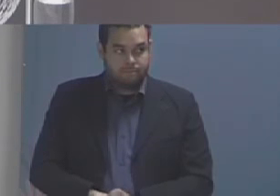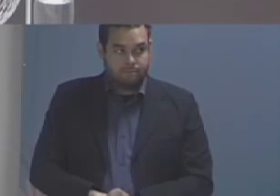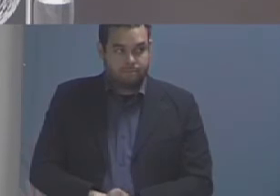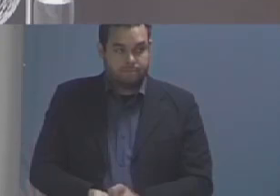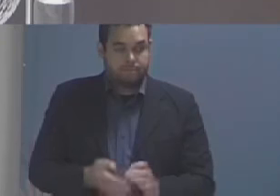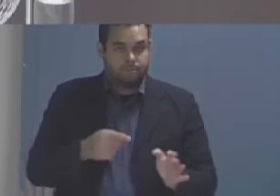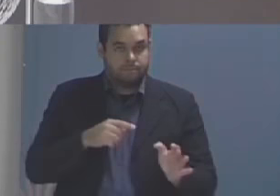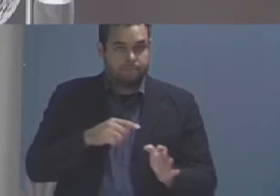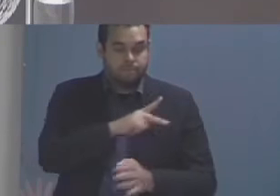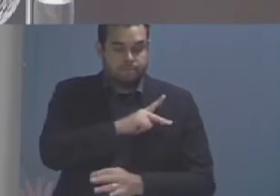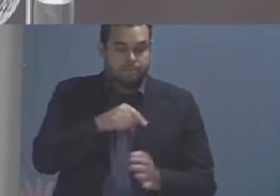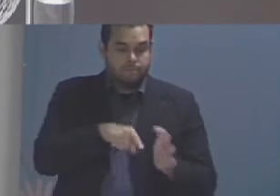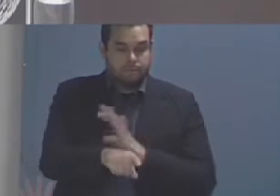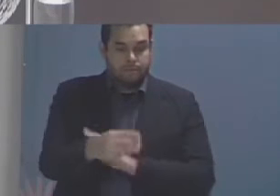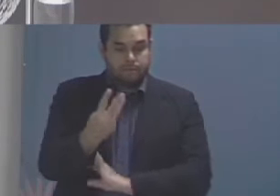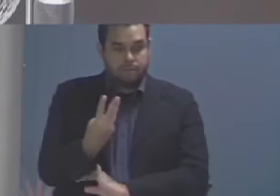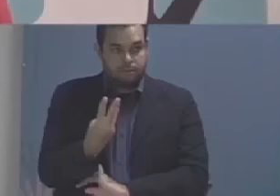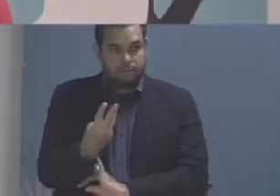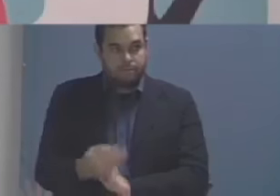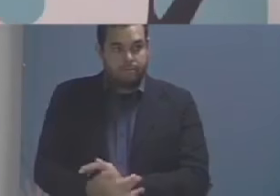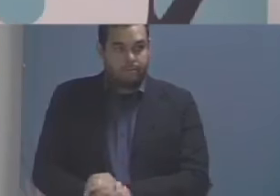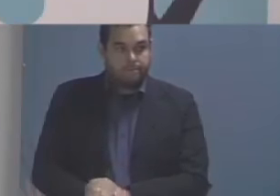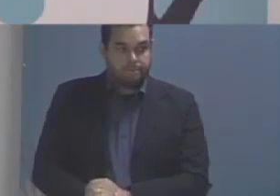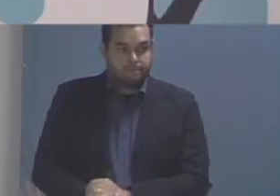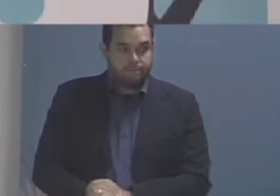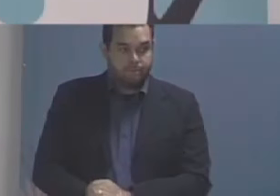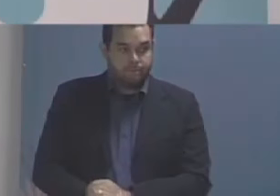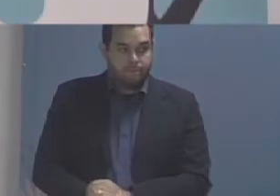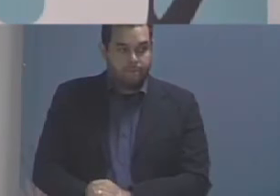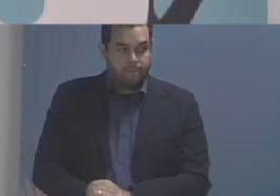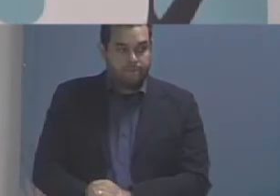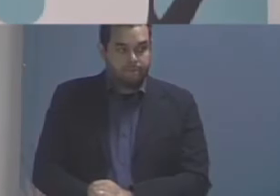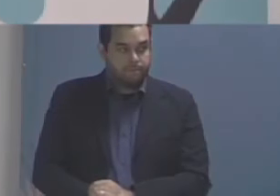Presidente, a pergunta número 3. 3.